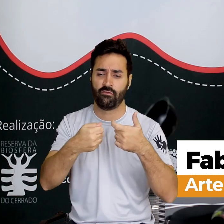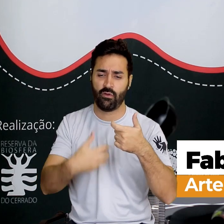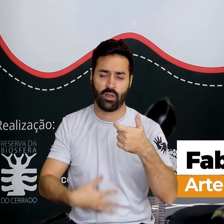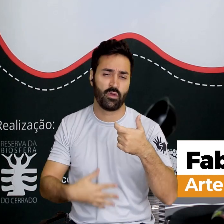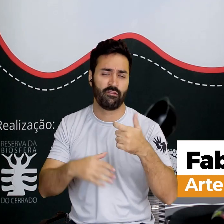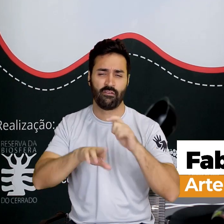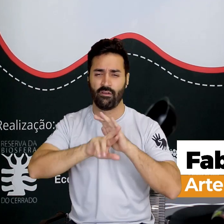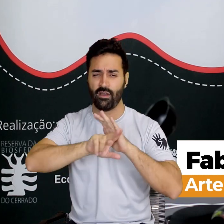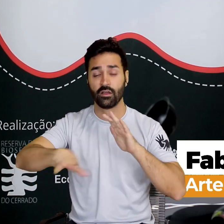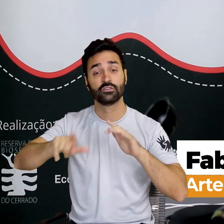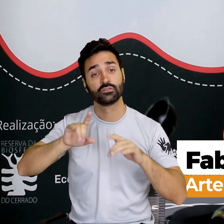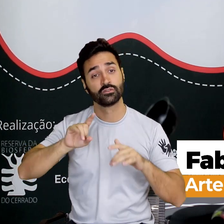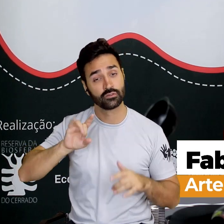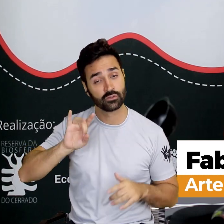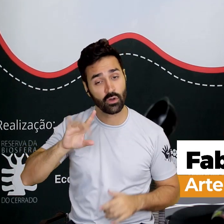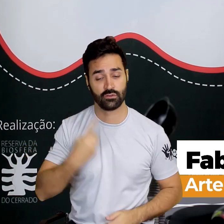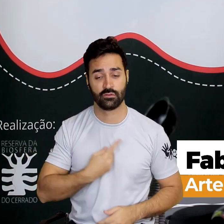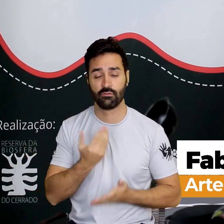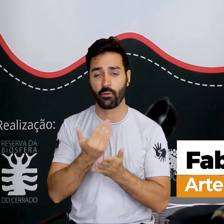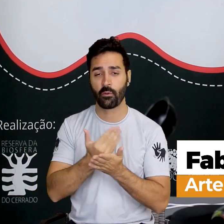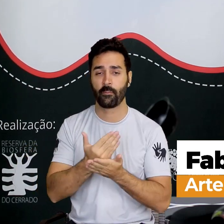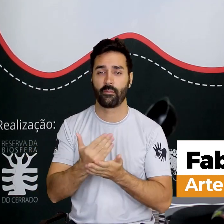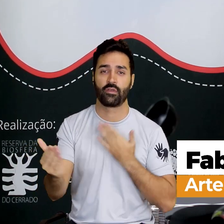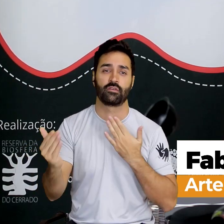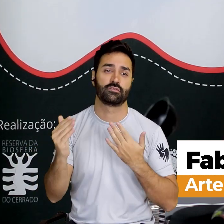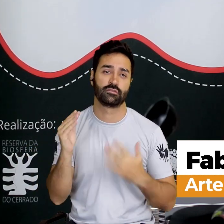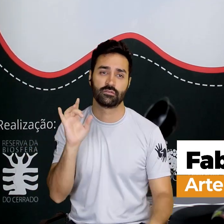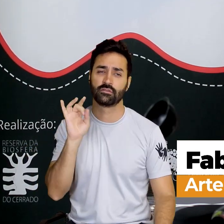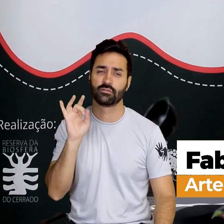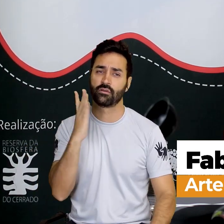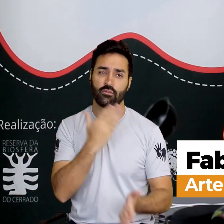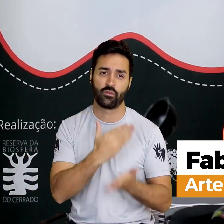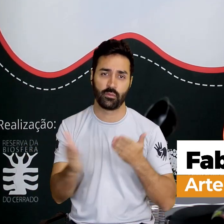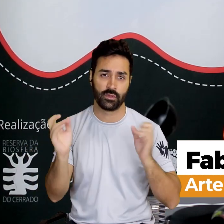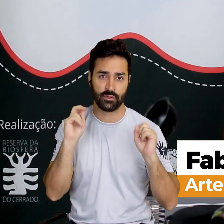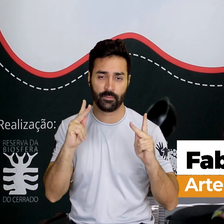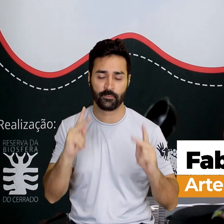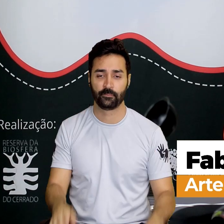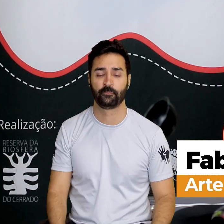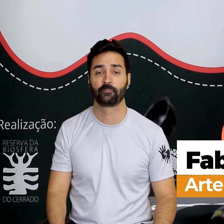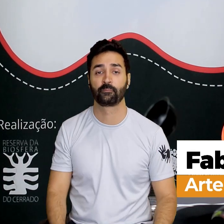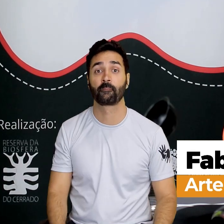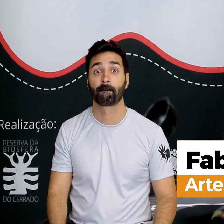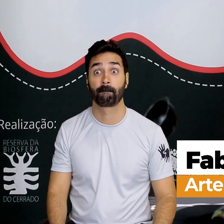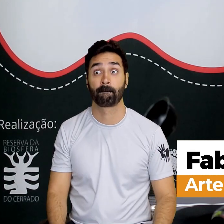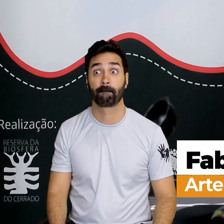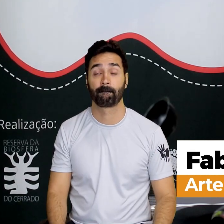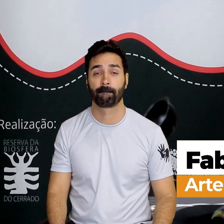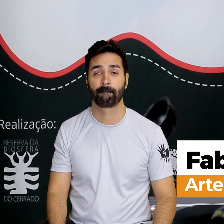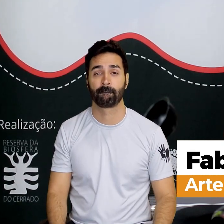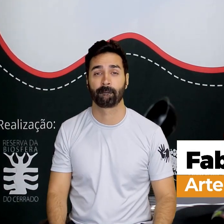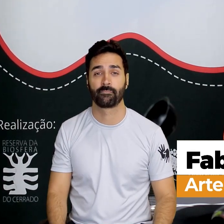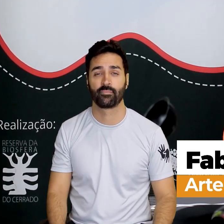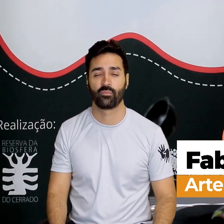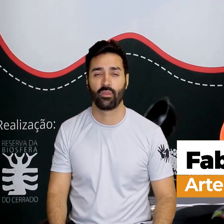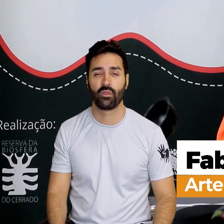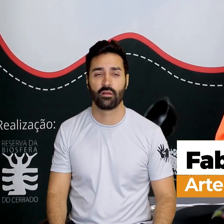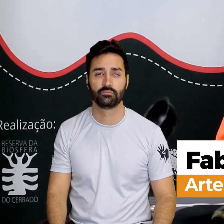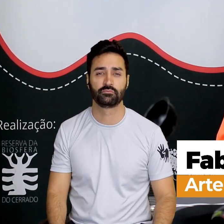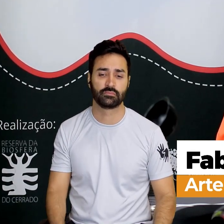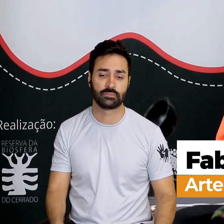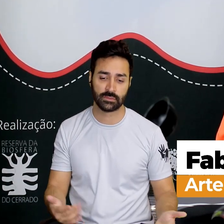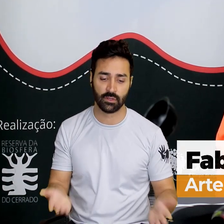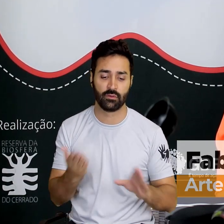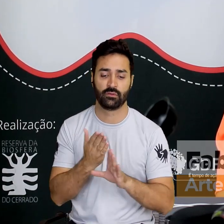gente está só começando, só o começo. Então, já que a gente teve um trabalho bem denso